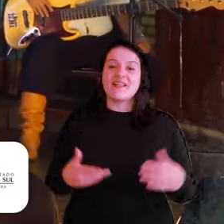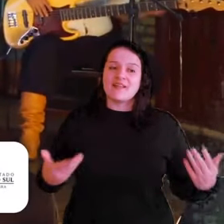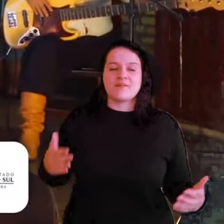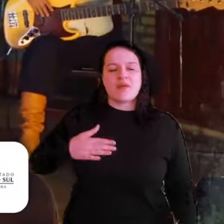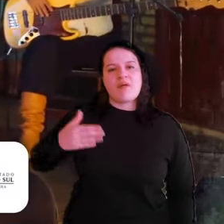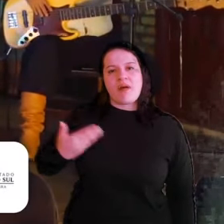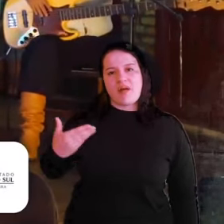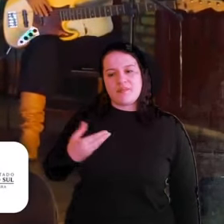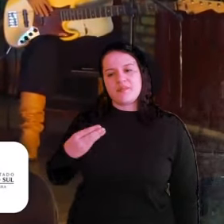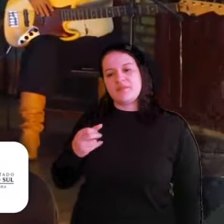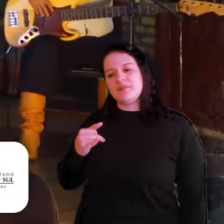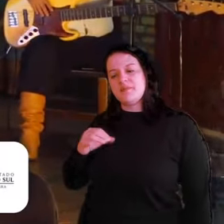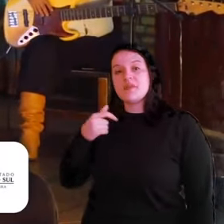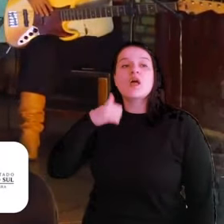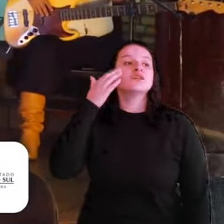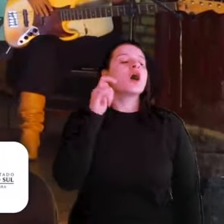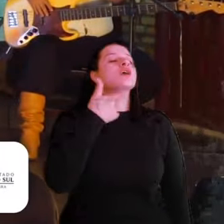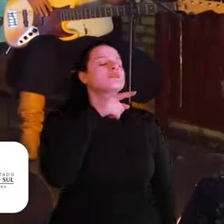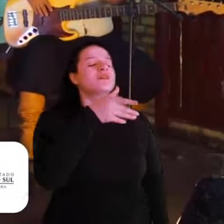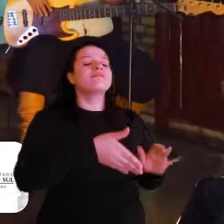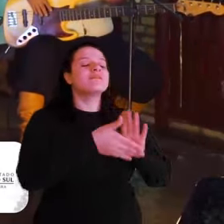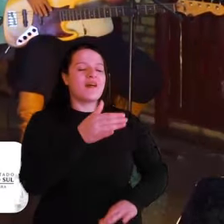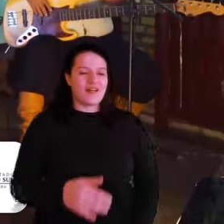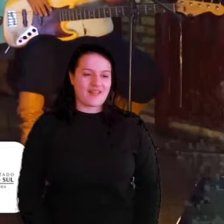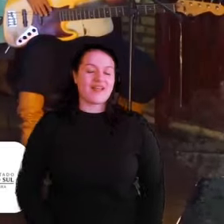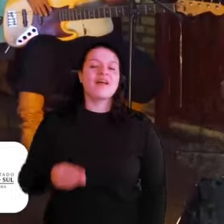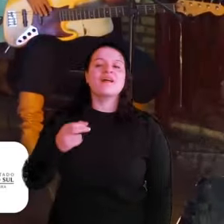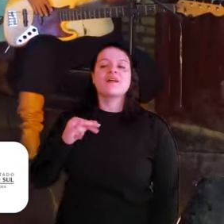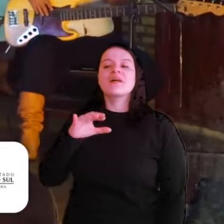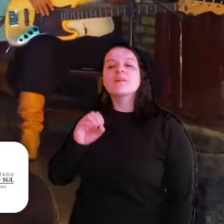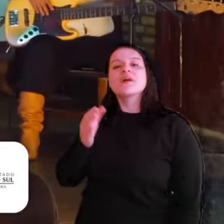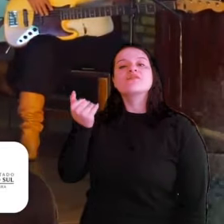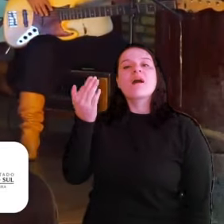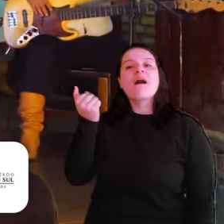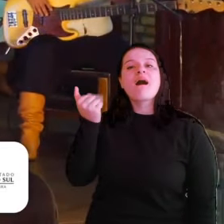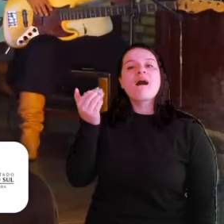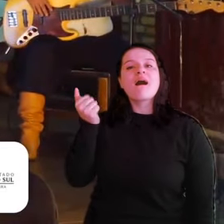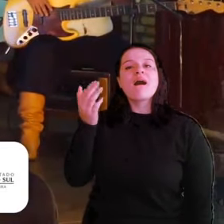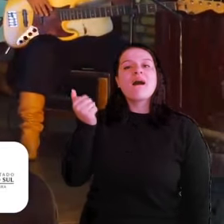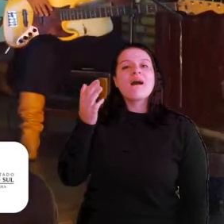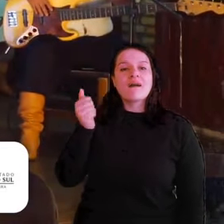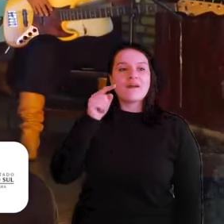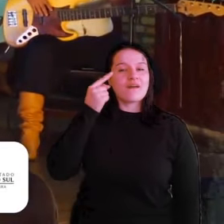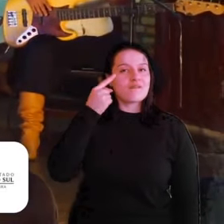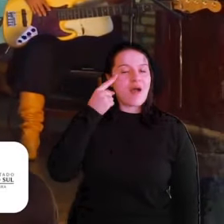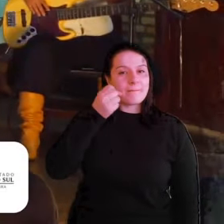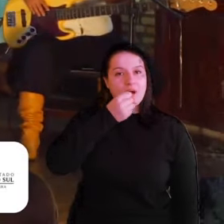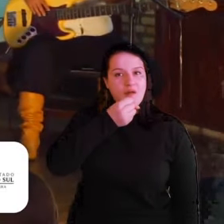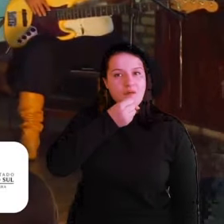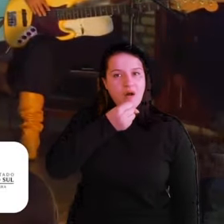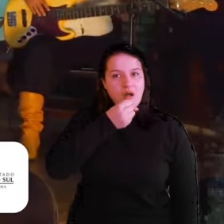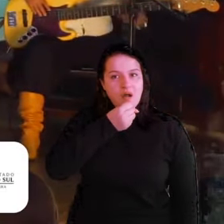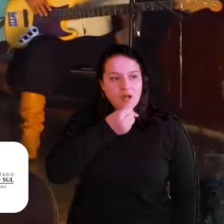Eu sei. Meu amigo Márcio Fava. Eu sei onde tu vai. Márcio Fava, vem cá um pouquinho. Tu pega